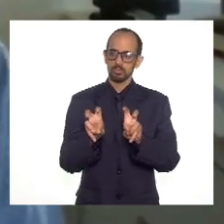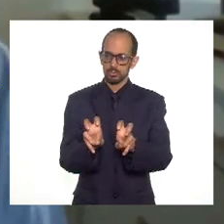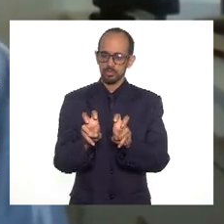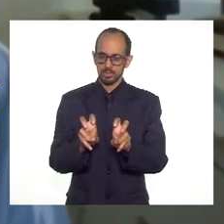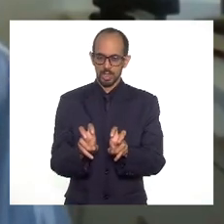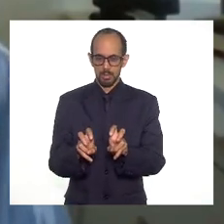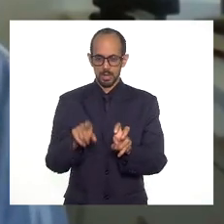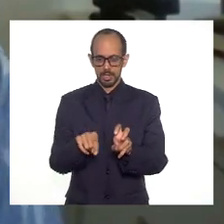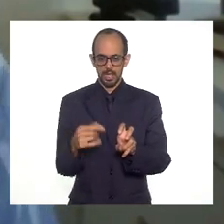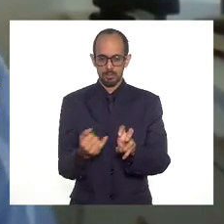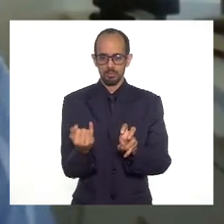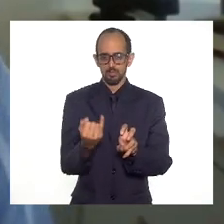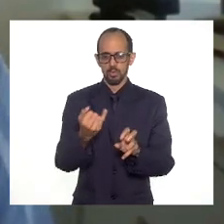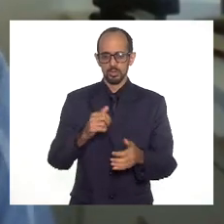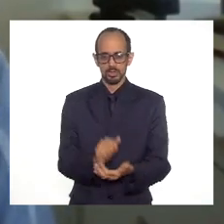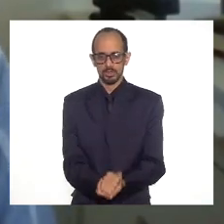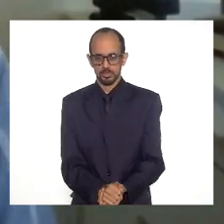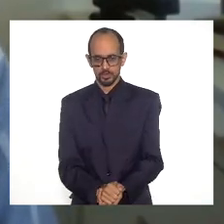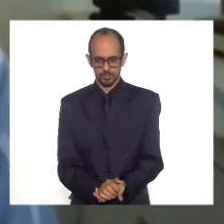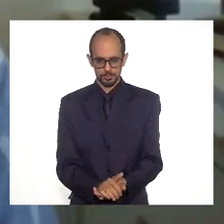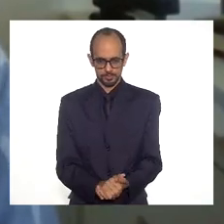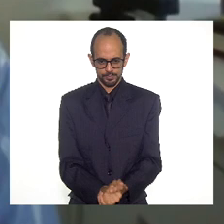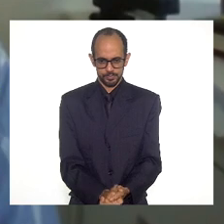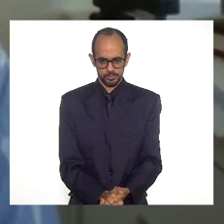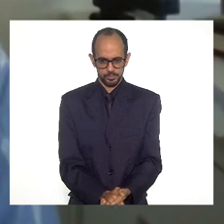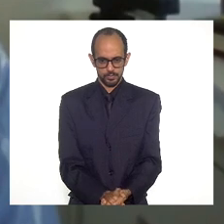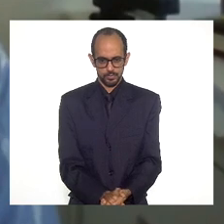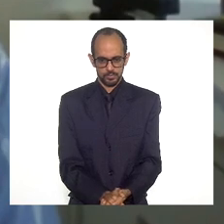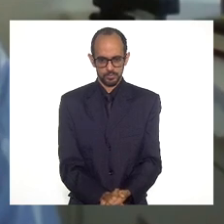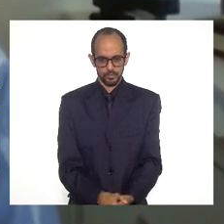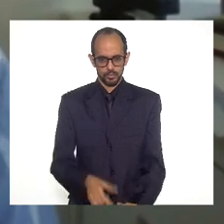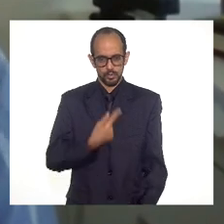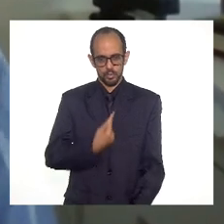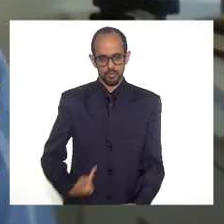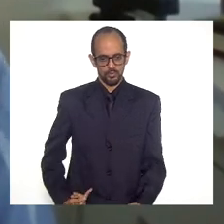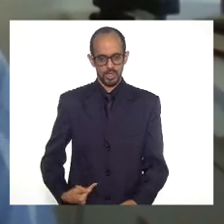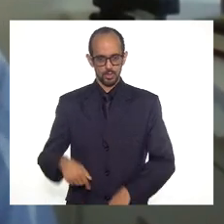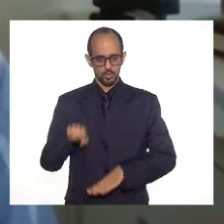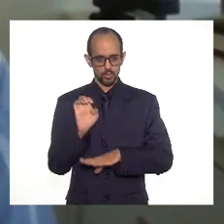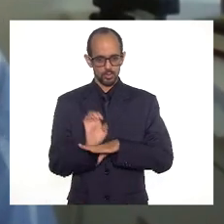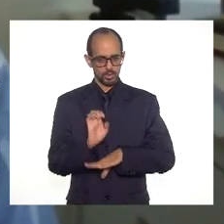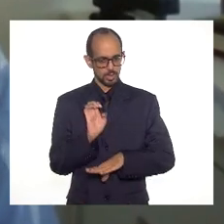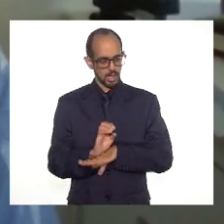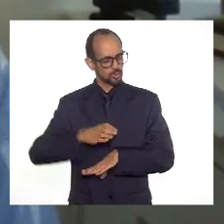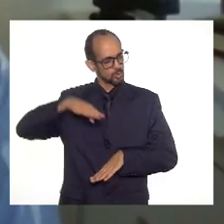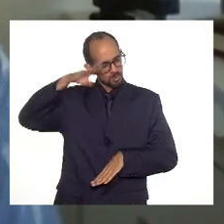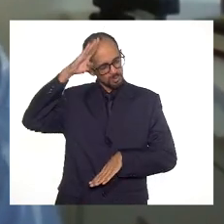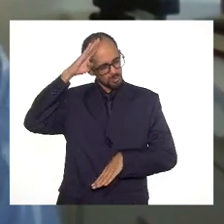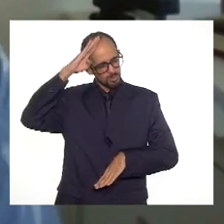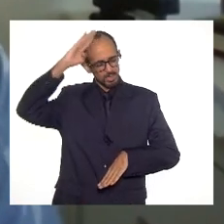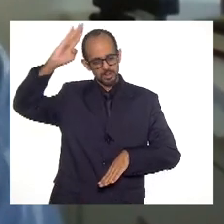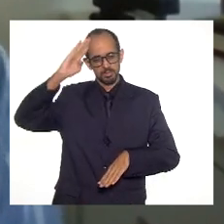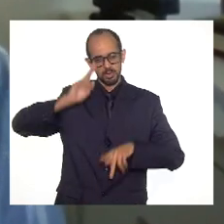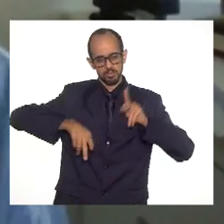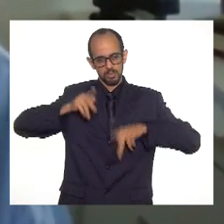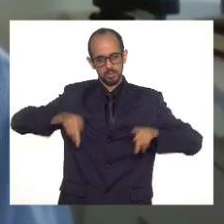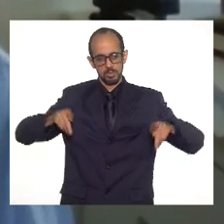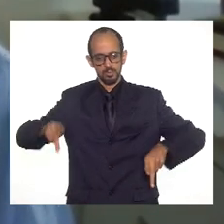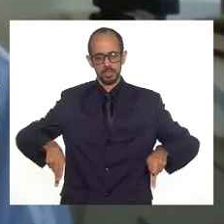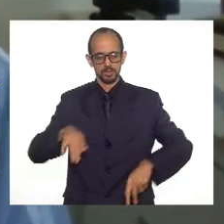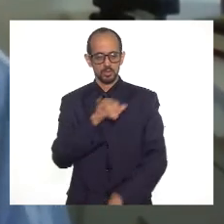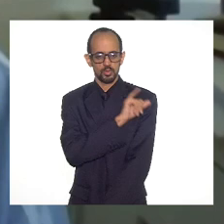muito relevante para o governo do Estado e principalmente para a população